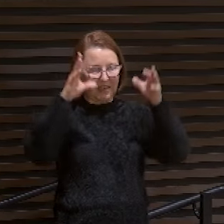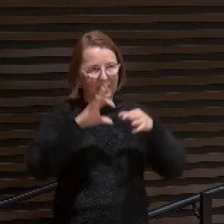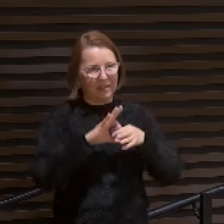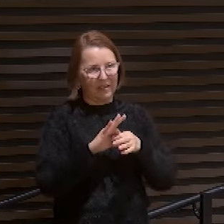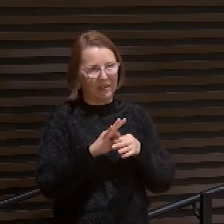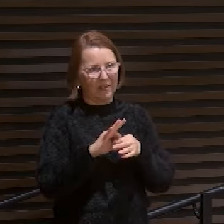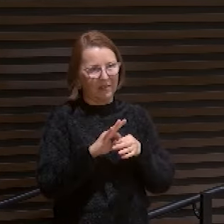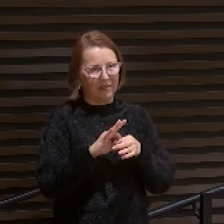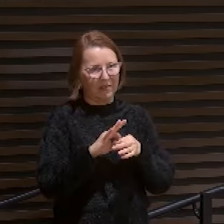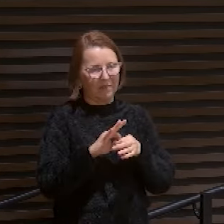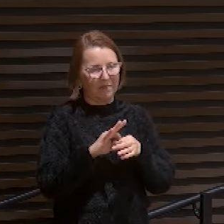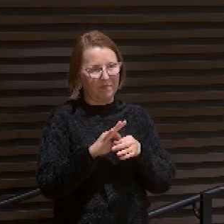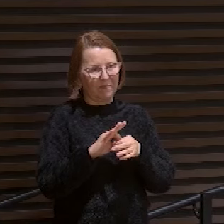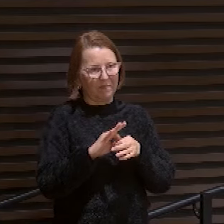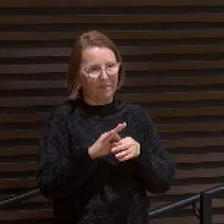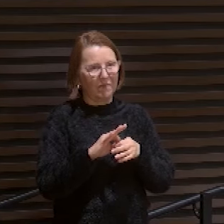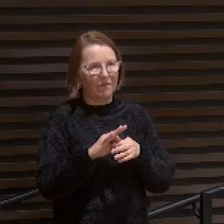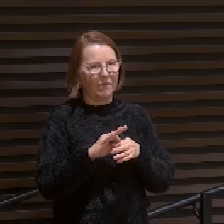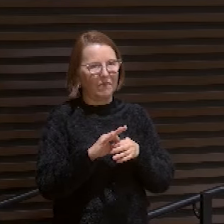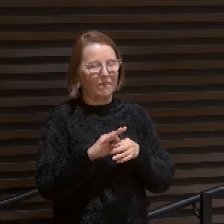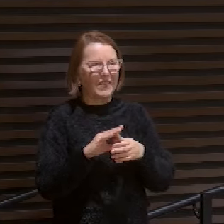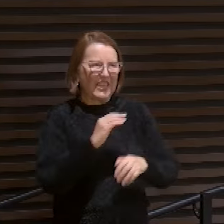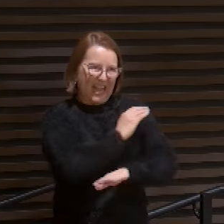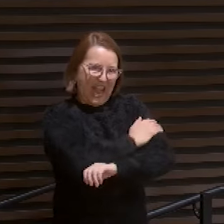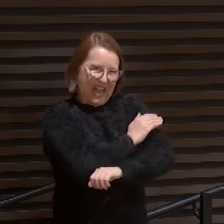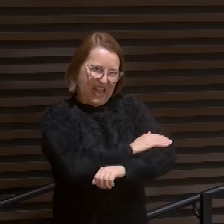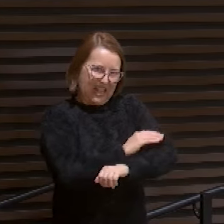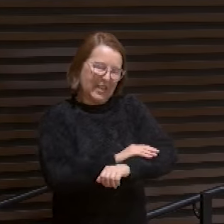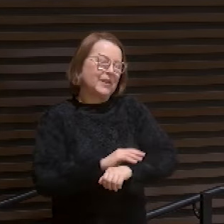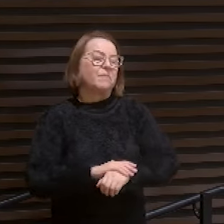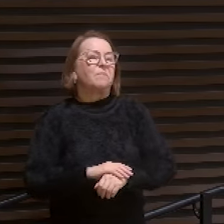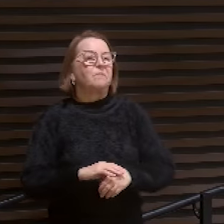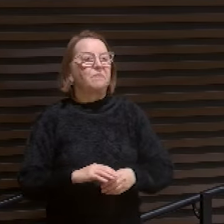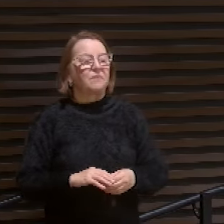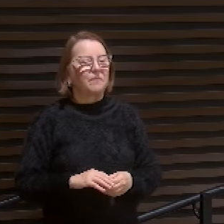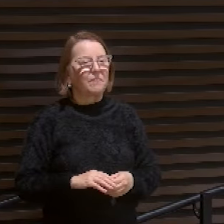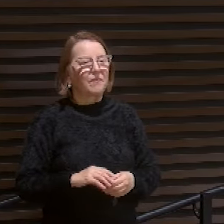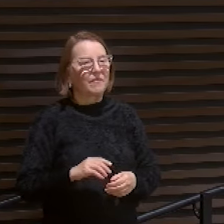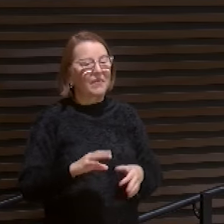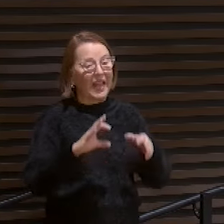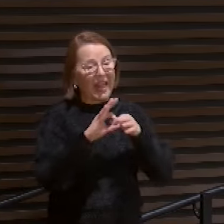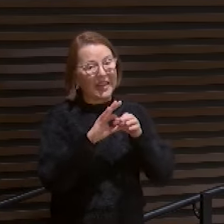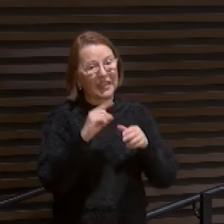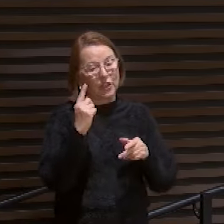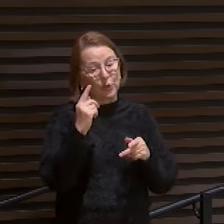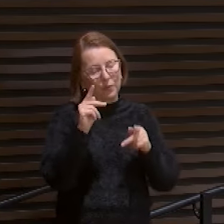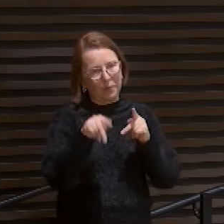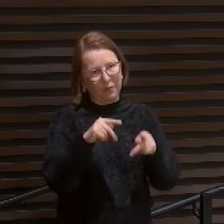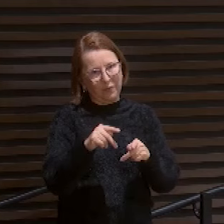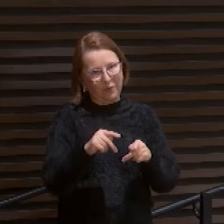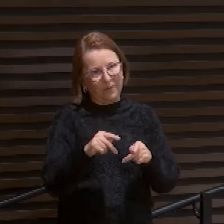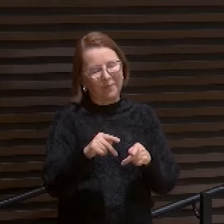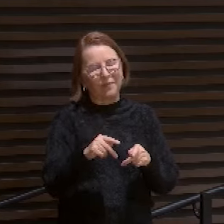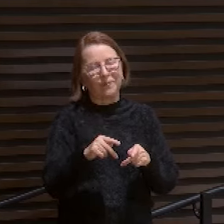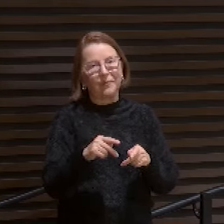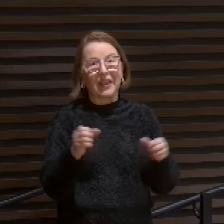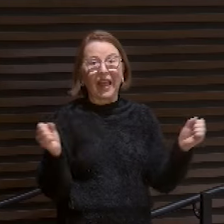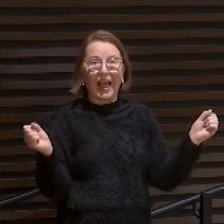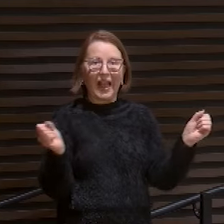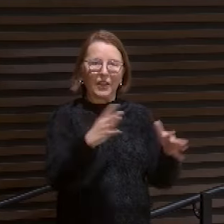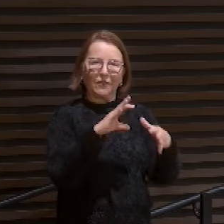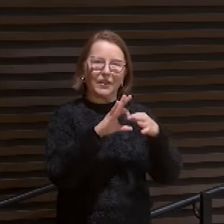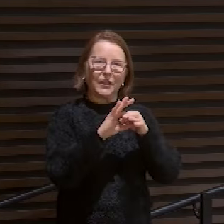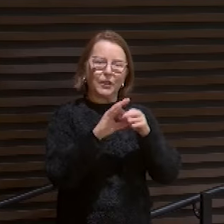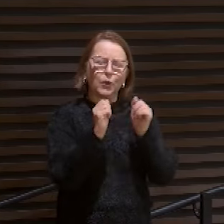de etnia, era uma aliança de um povo. A nova aliança é com todos